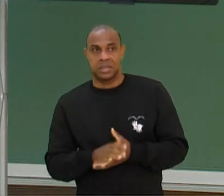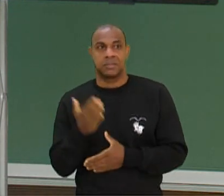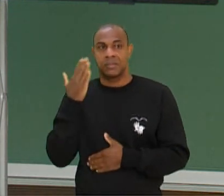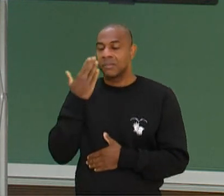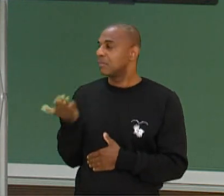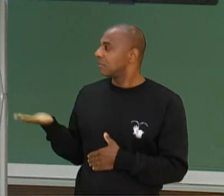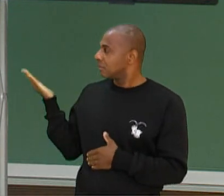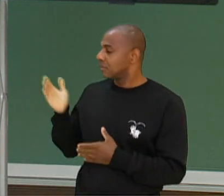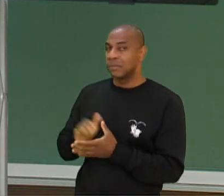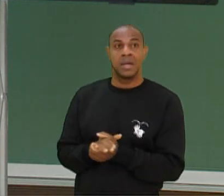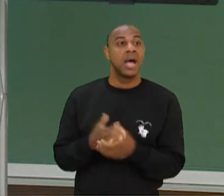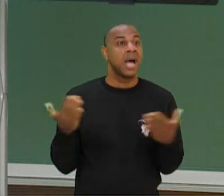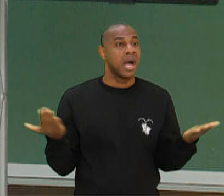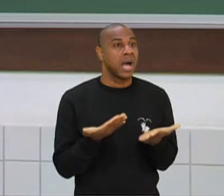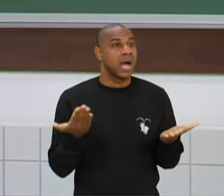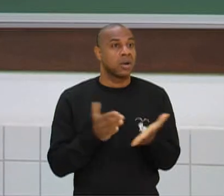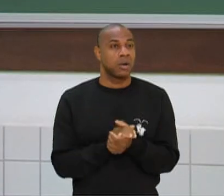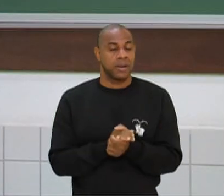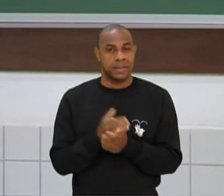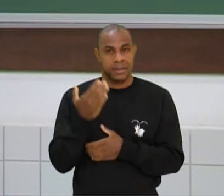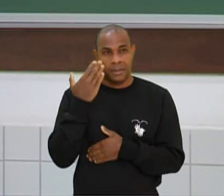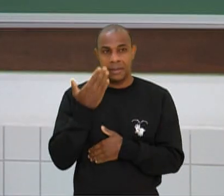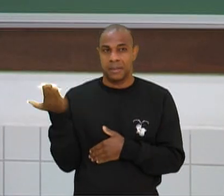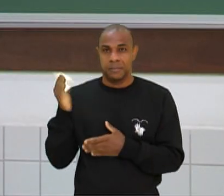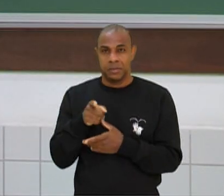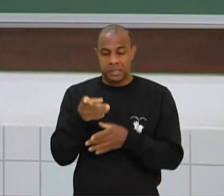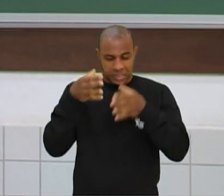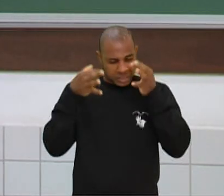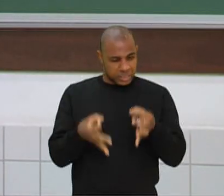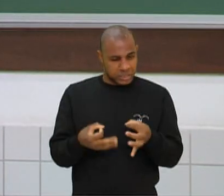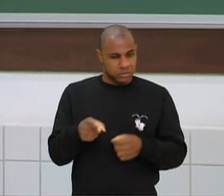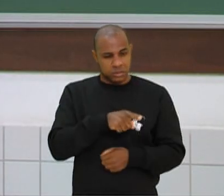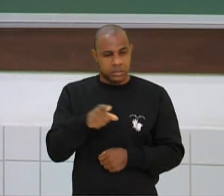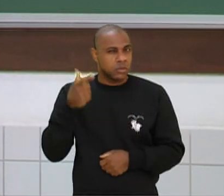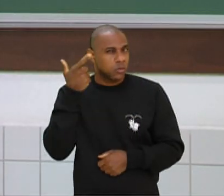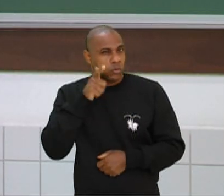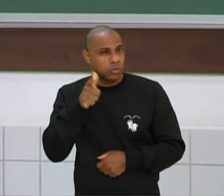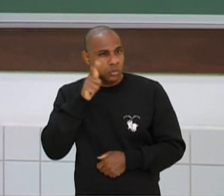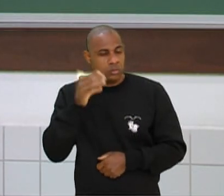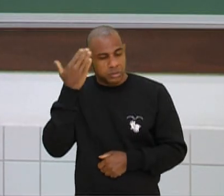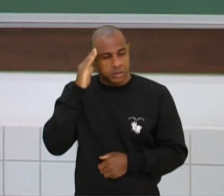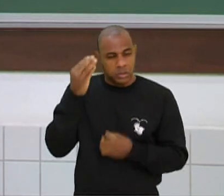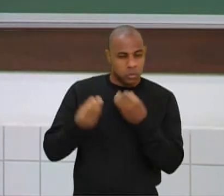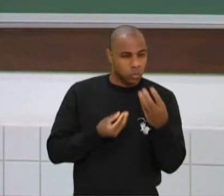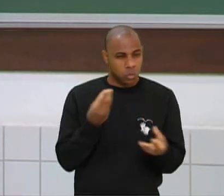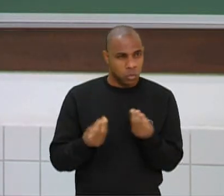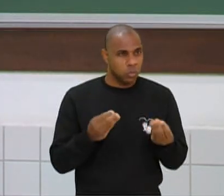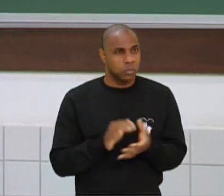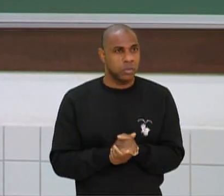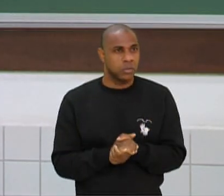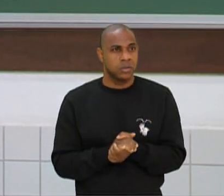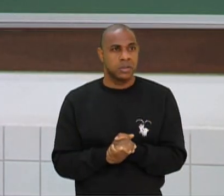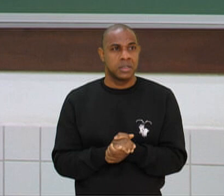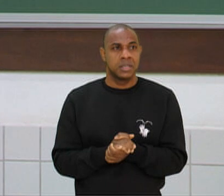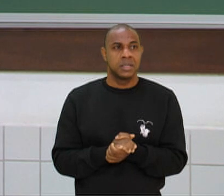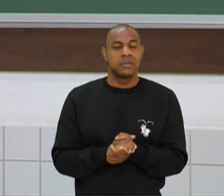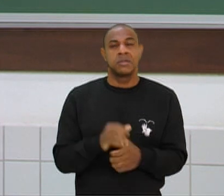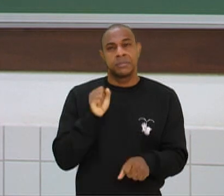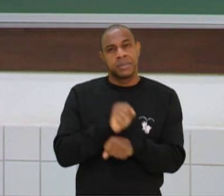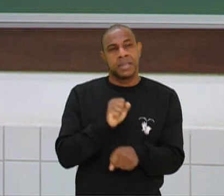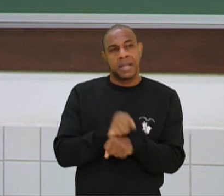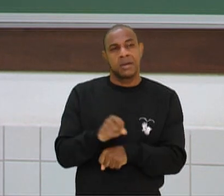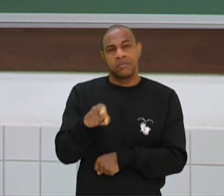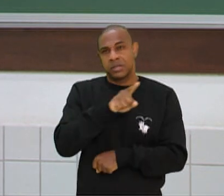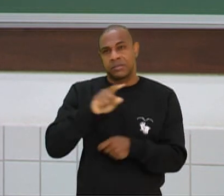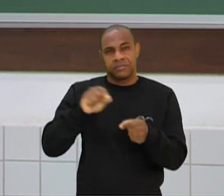good! Então, para a teacher ter certeza absoluta se vocês entenderam, eu vou esperar que